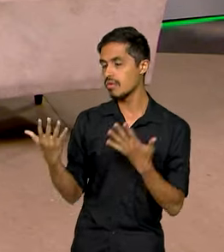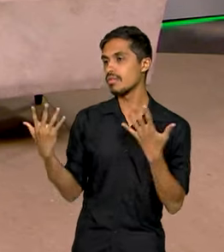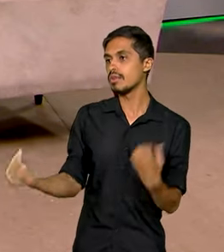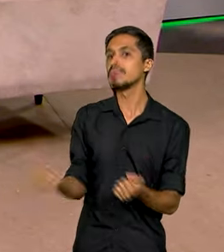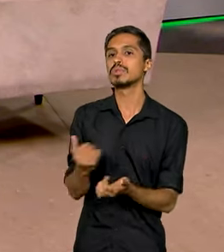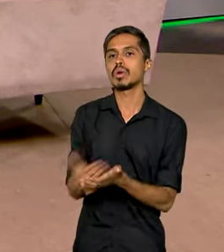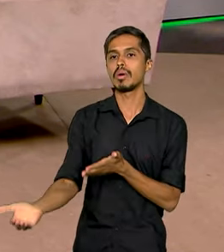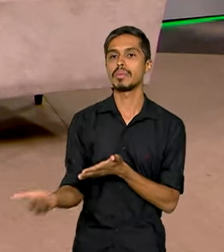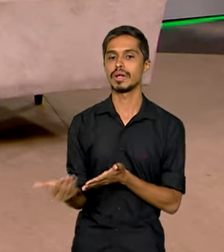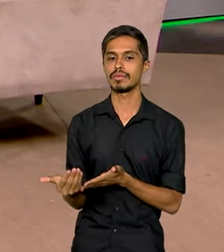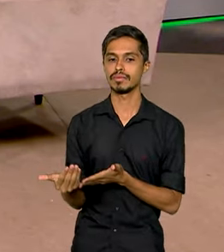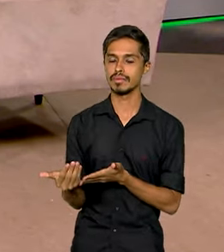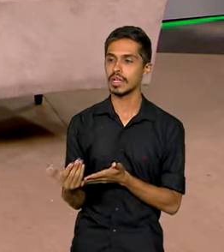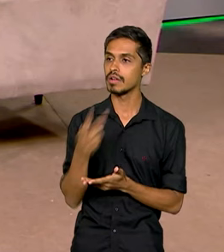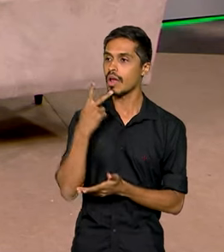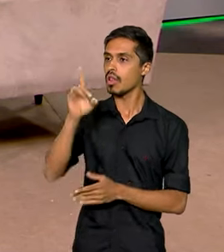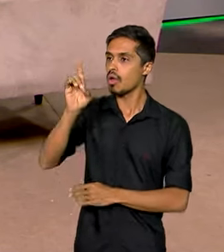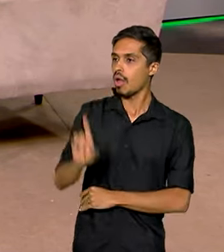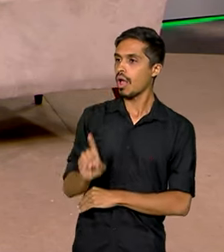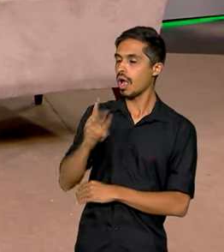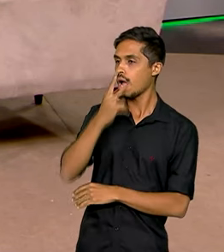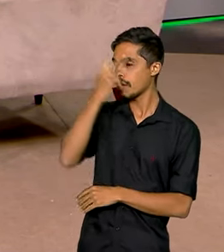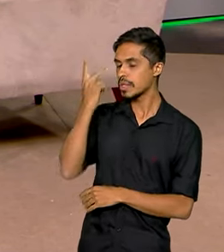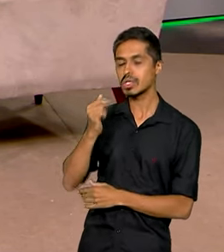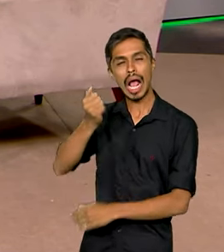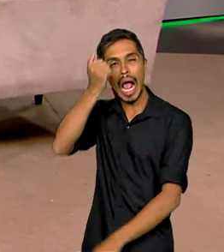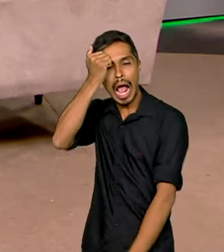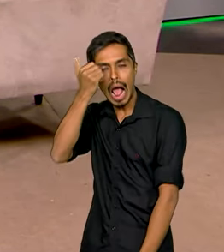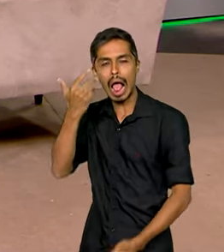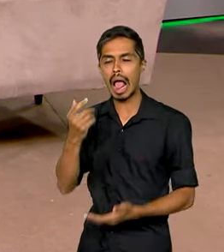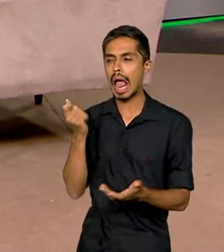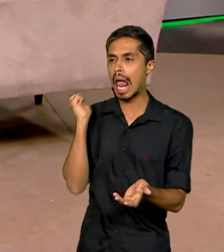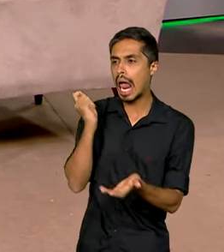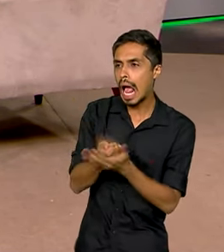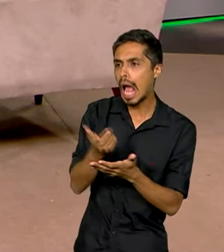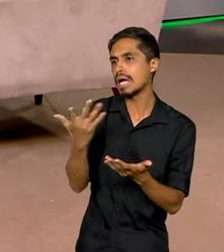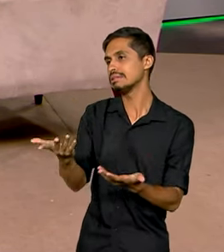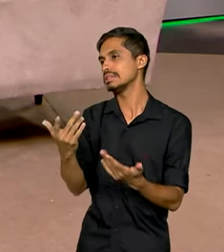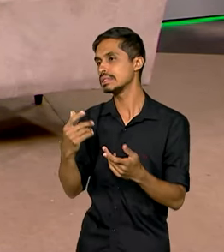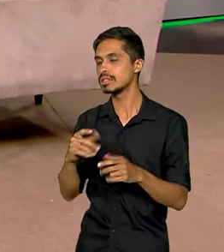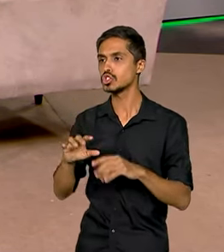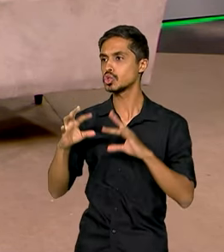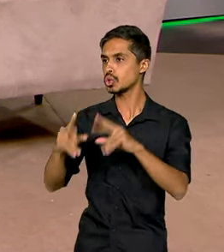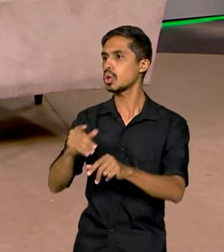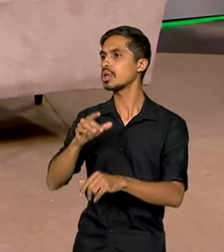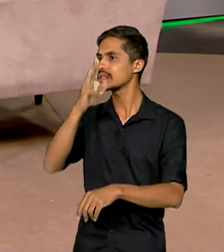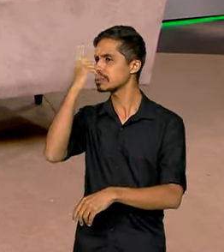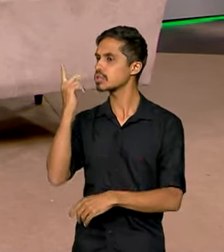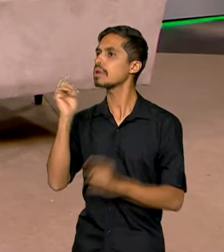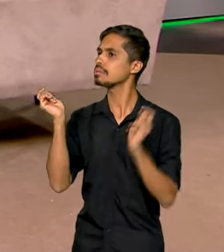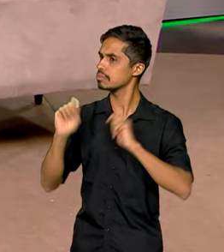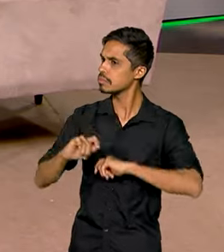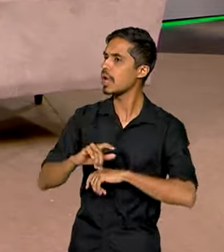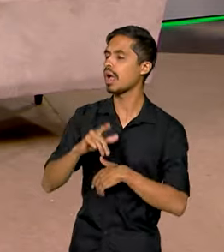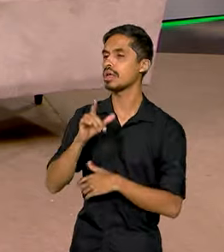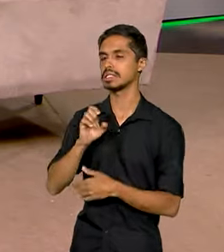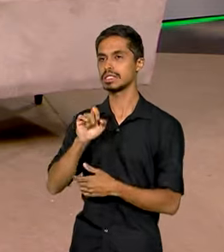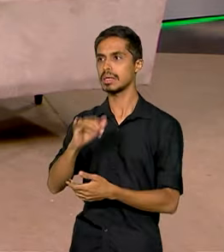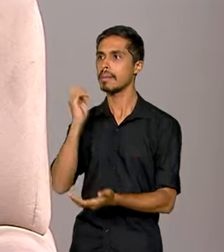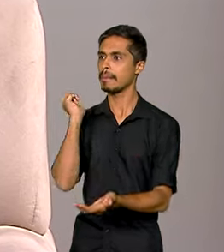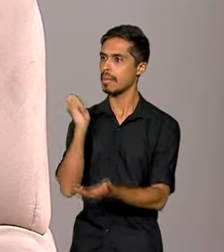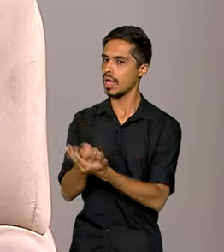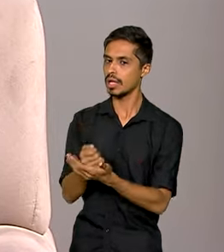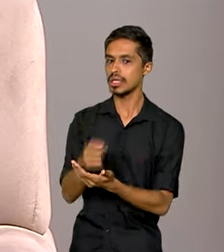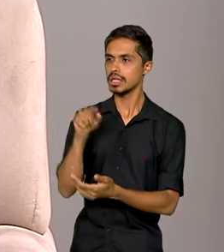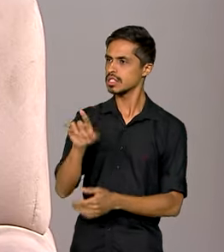falando aí da questão do direito ao arrependimento que todo consumidor tem na quando ele faz uma compra não é verdade